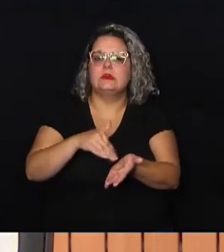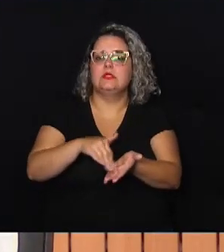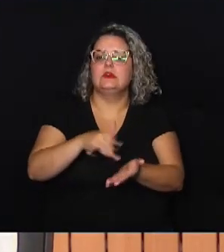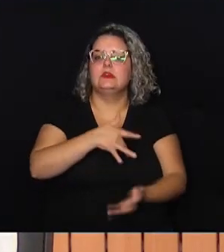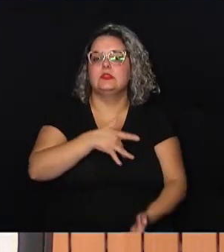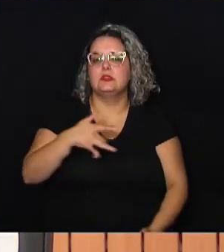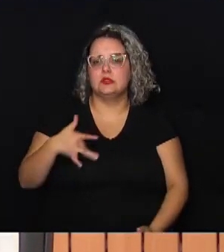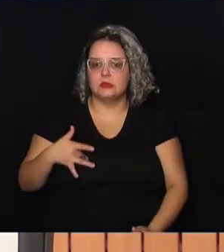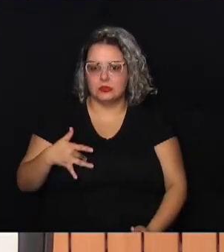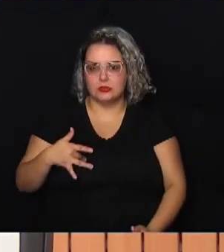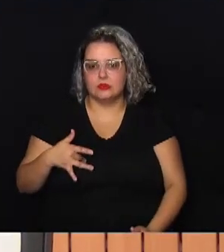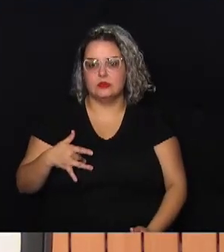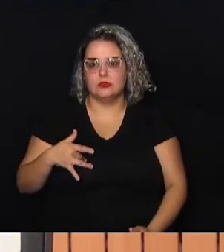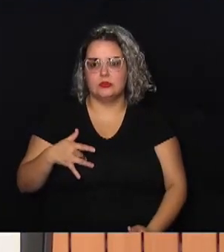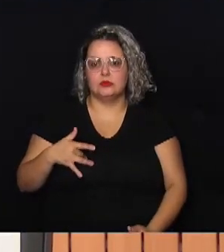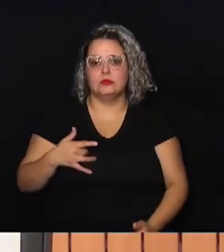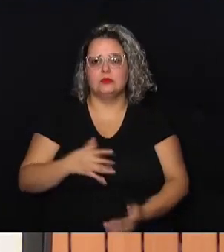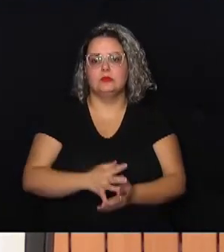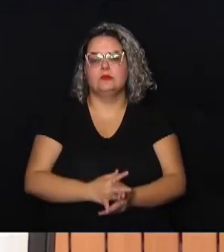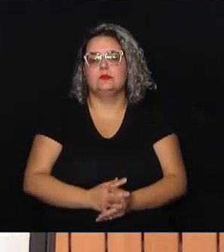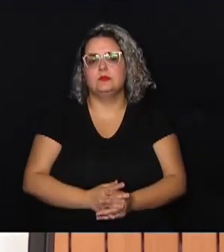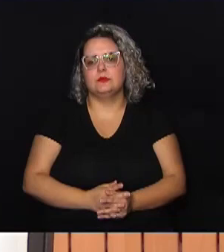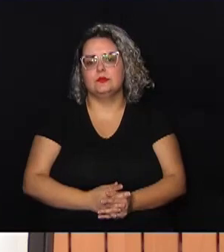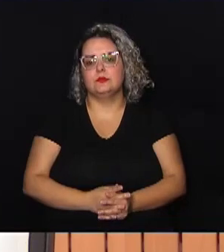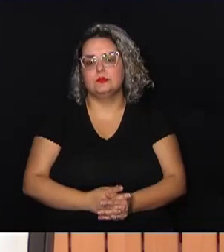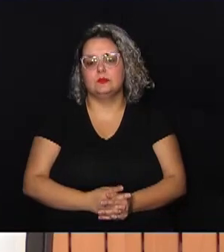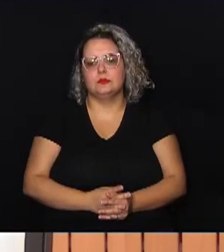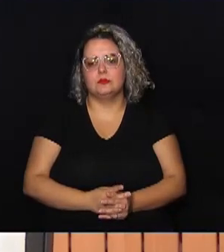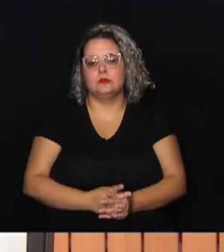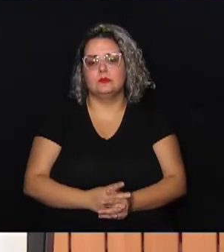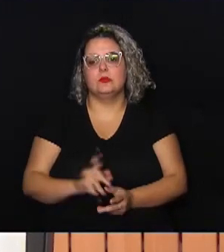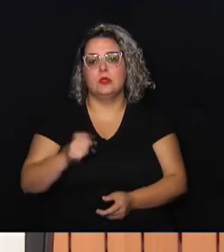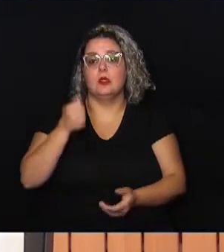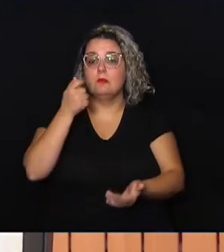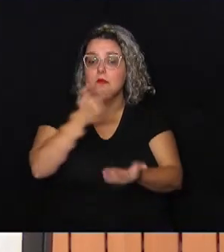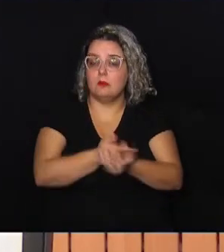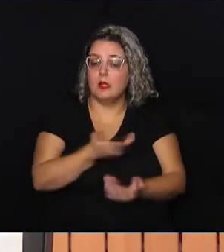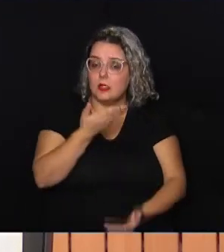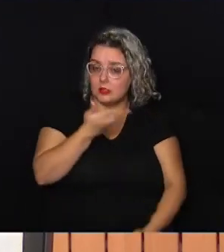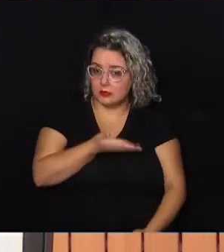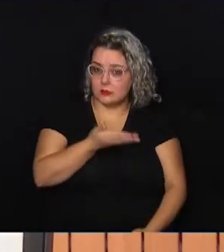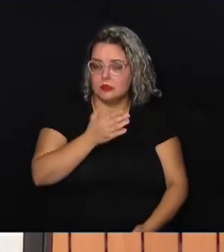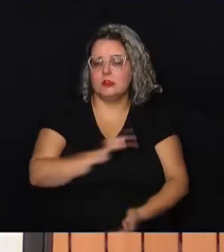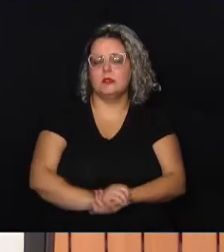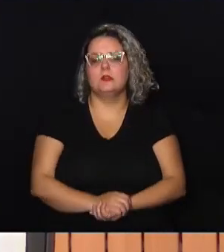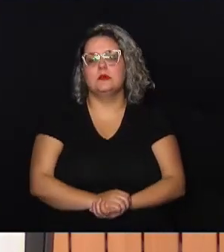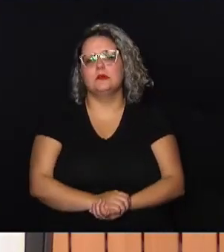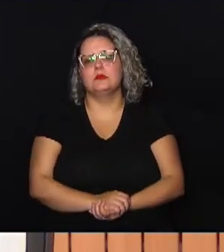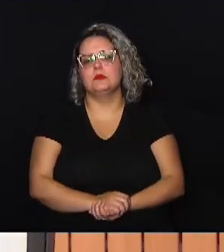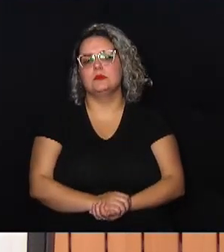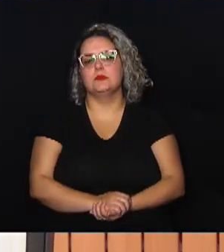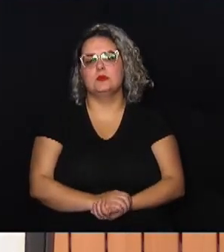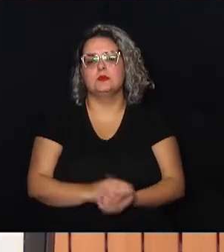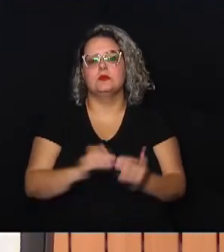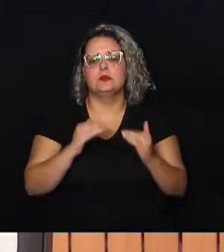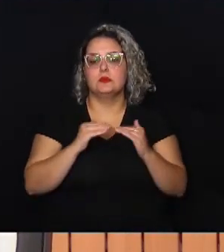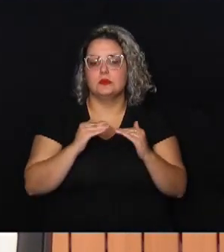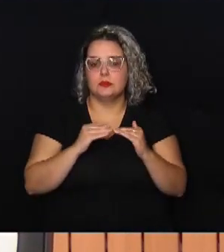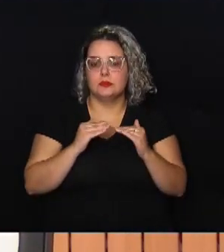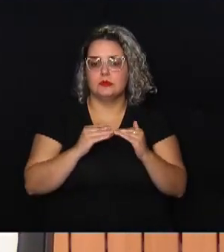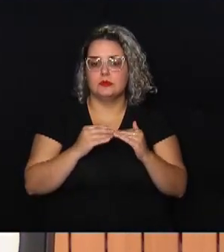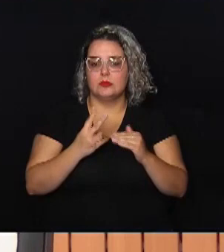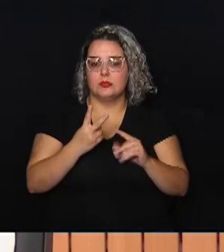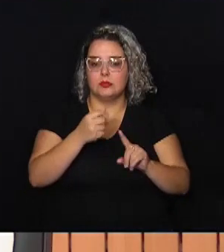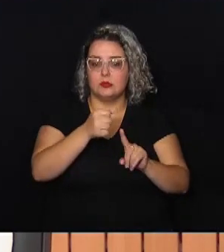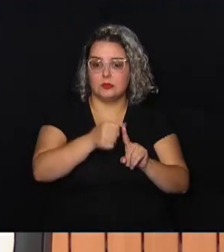Saúde, e ela é remunerada para isso. E nesse acordo, nós há 2 meses